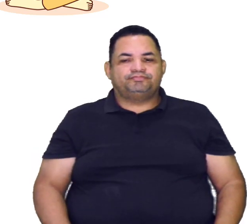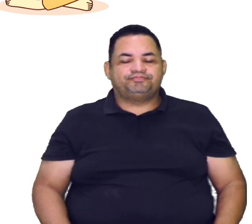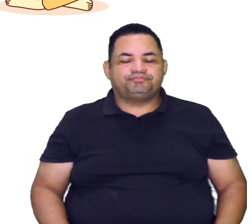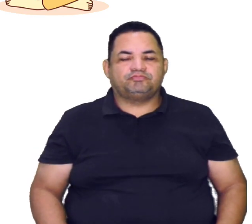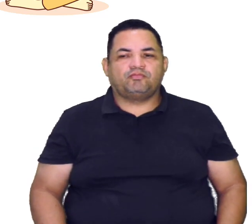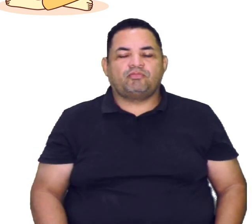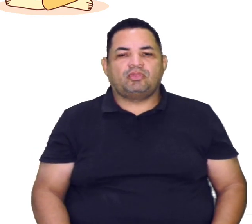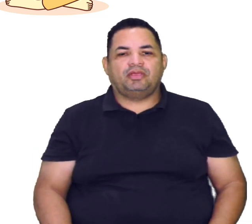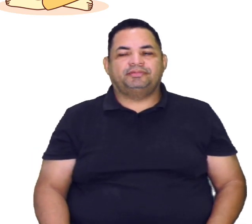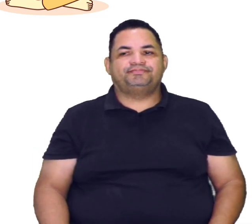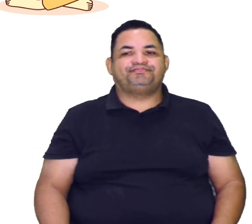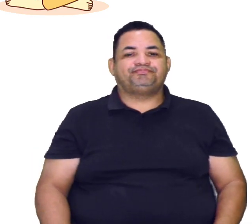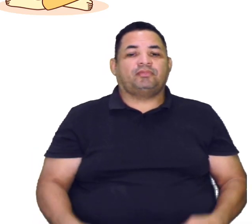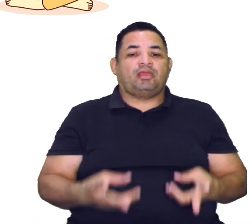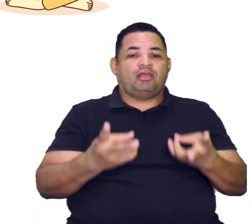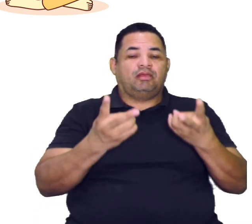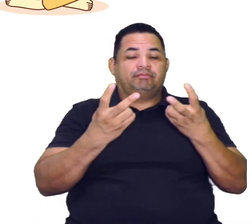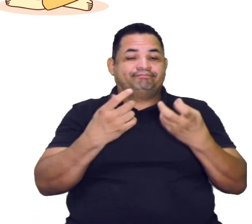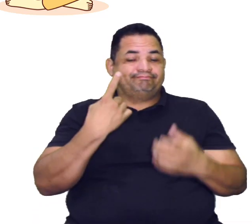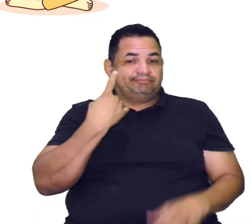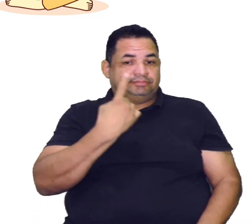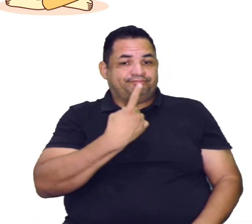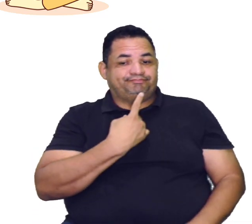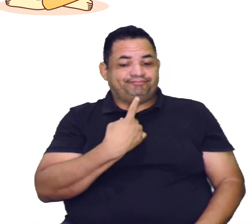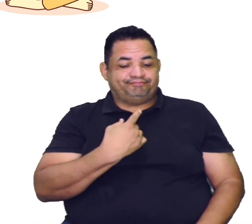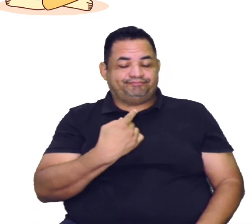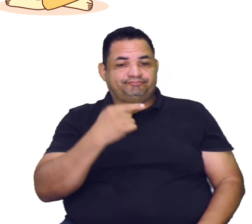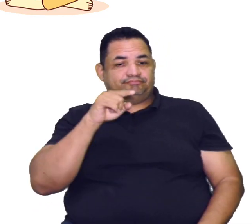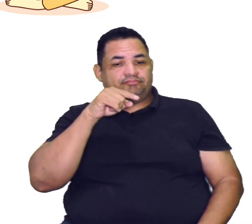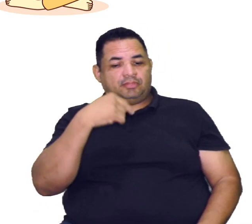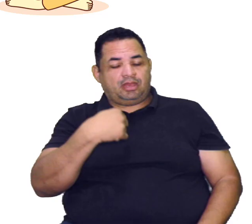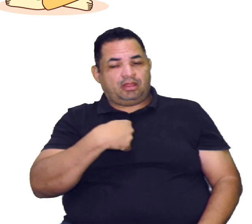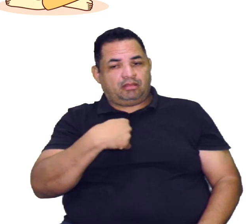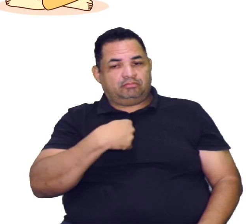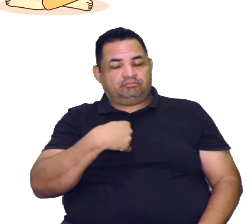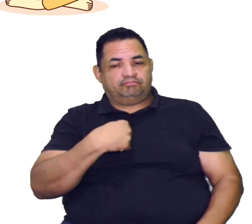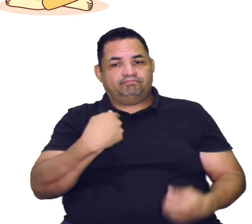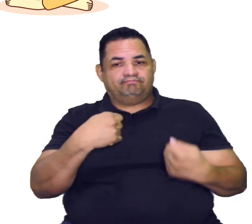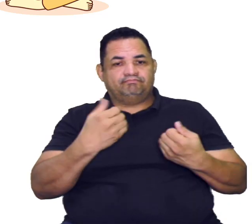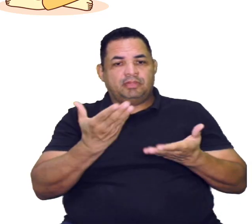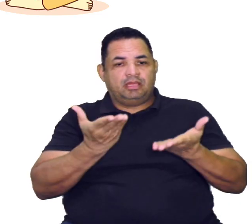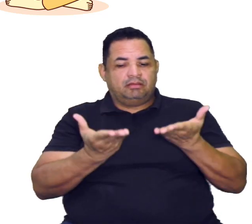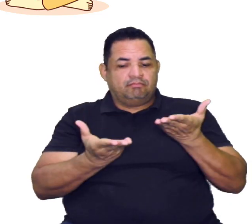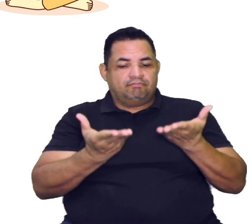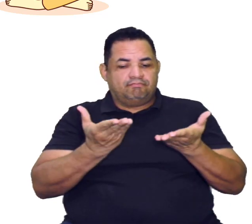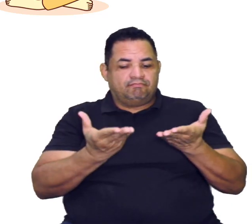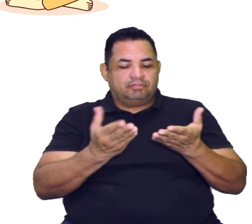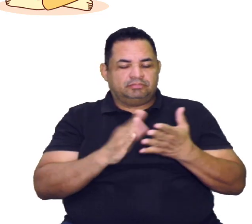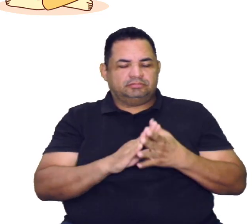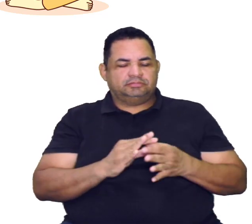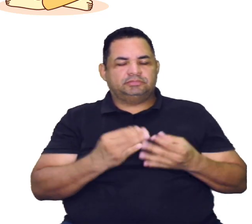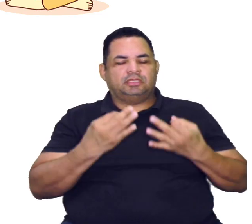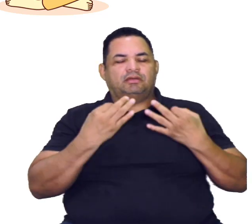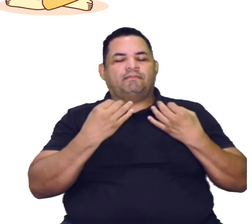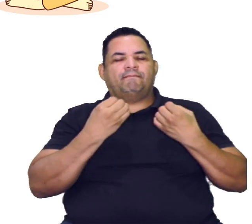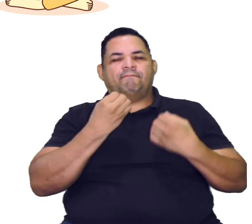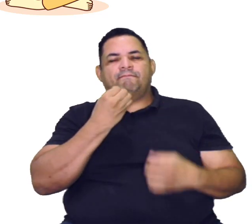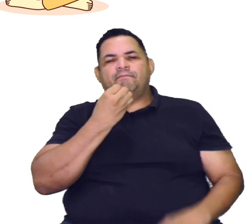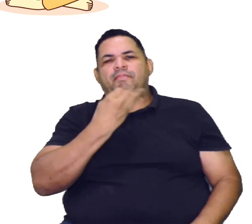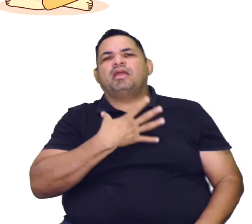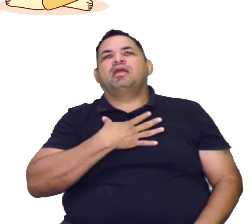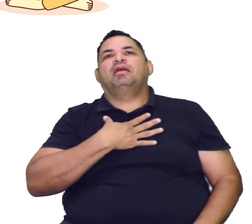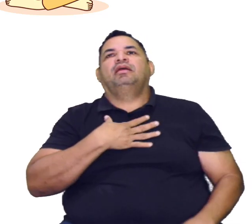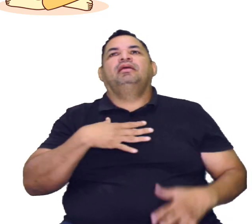desenvolvimento pessoal. Então perceba que para que eu tenha aí esse equilíbrio, para que eu me sinta zen, eu preciso